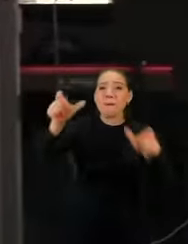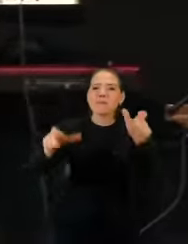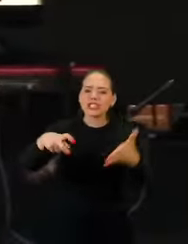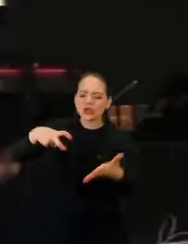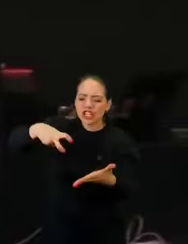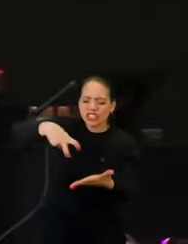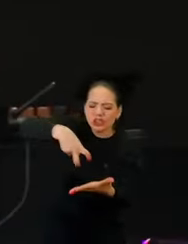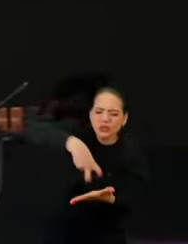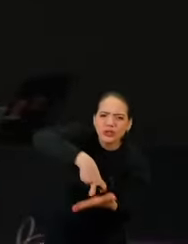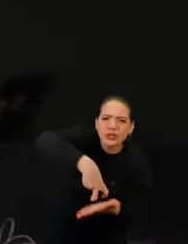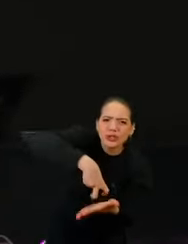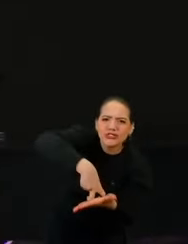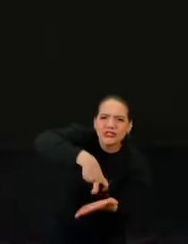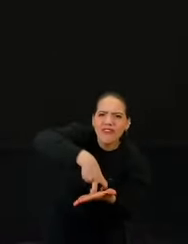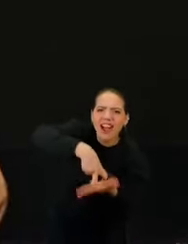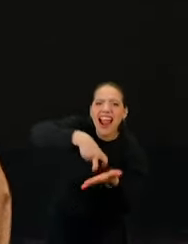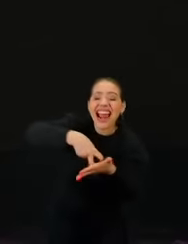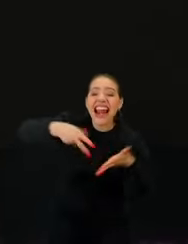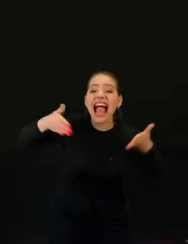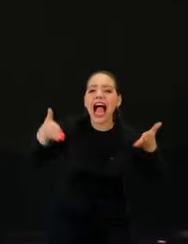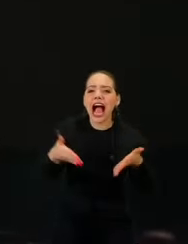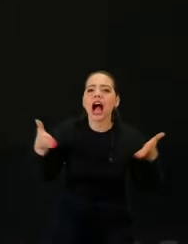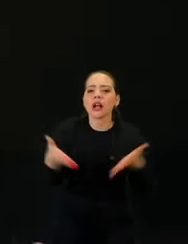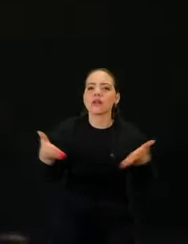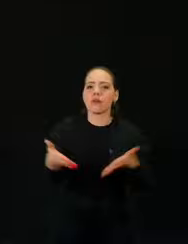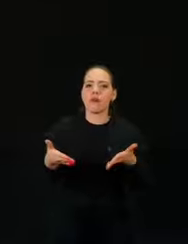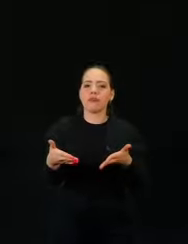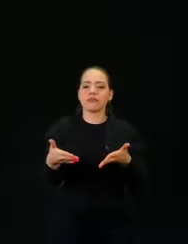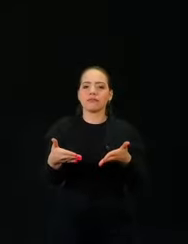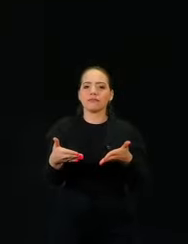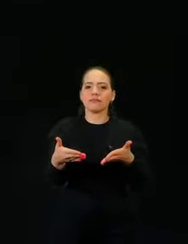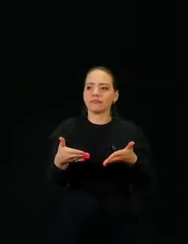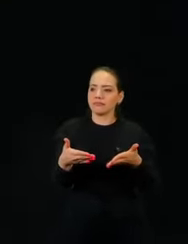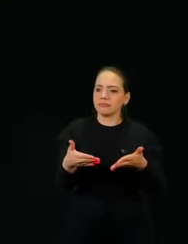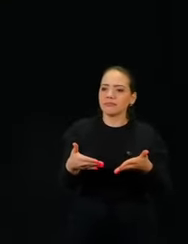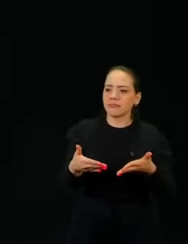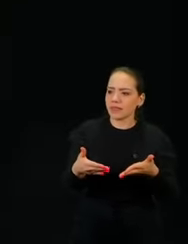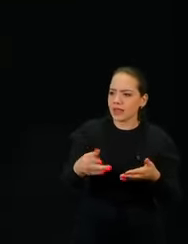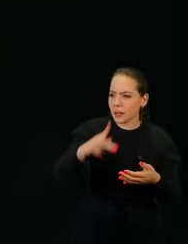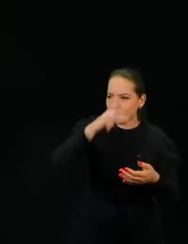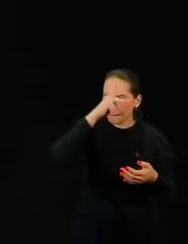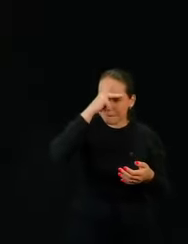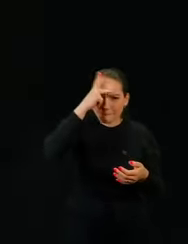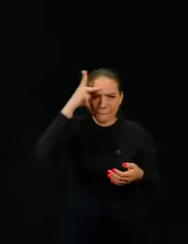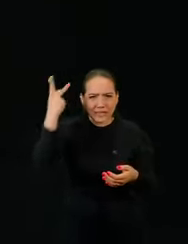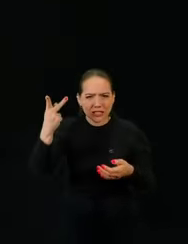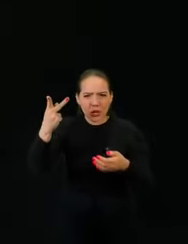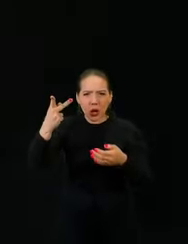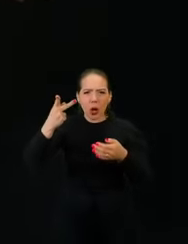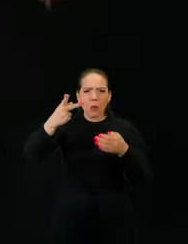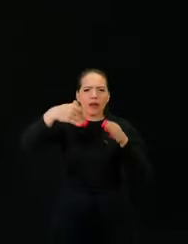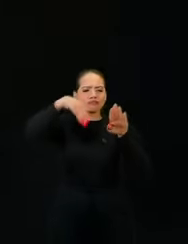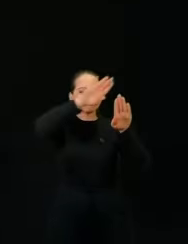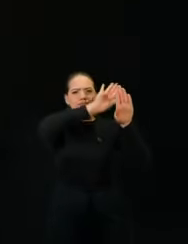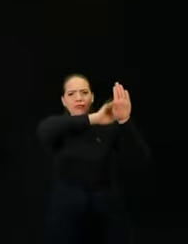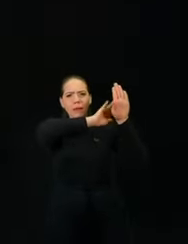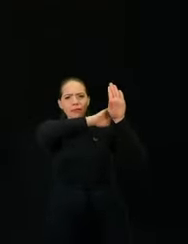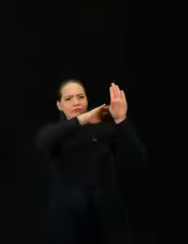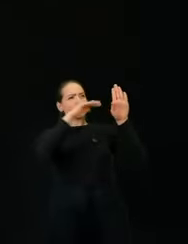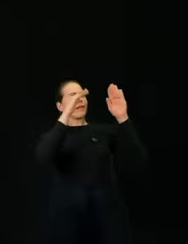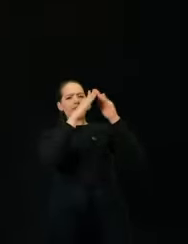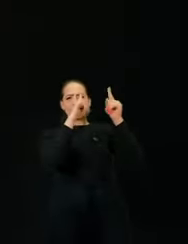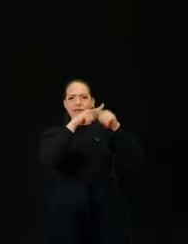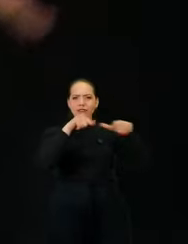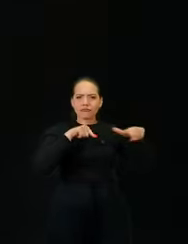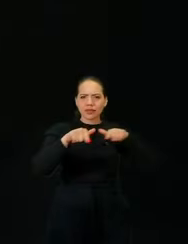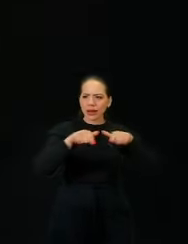mundo vai se dobrar nessa noite ao nome. Quem está lá no estúdio, os bastidores, vocês duas também, não importa se